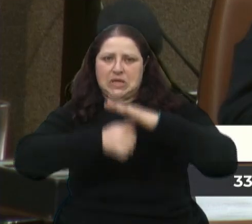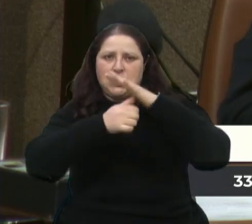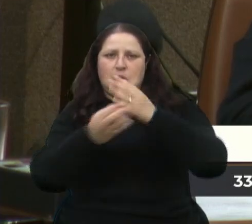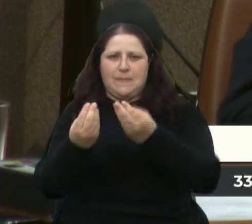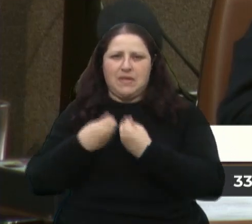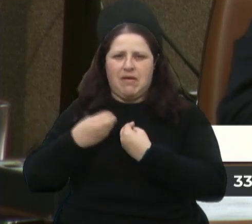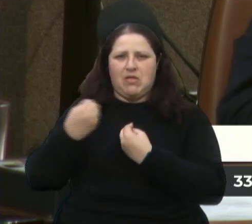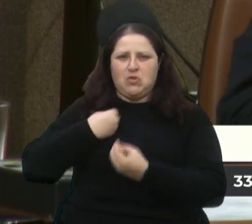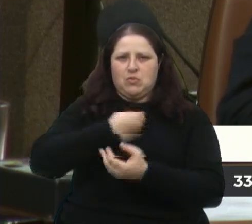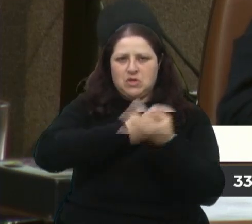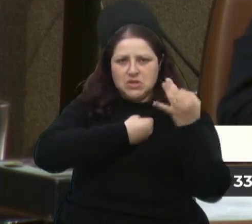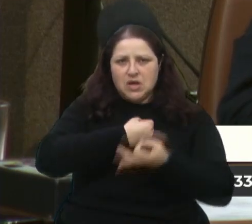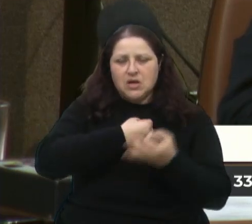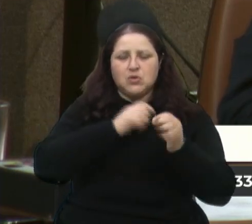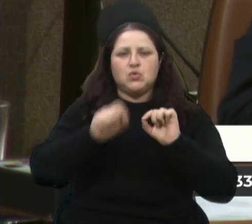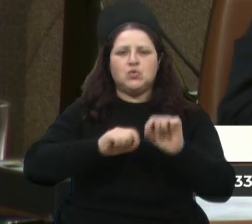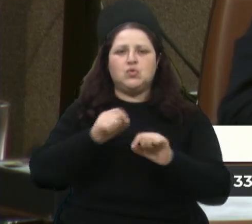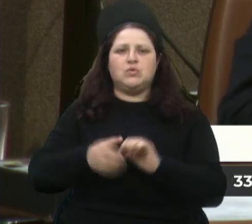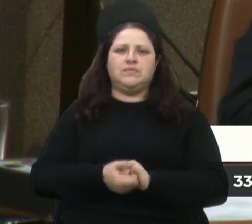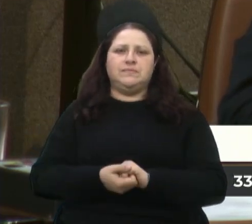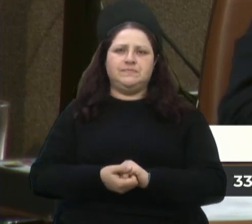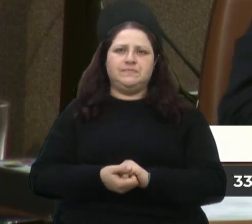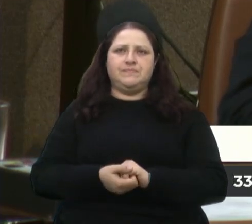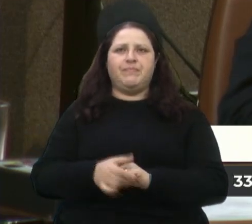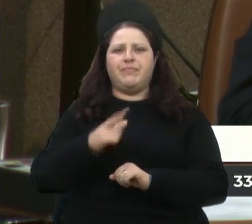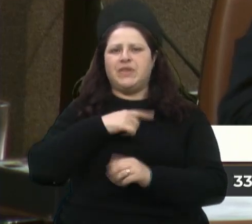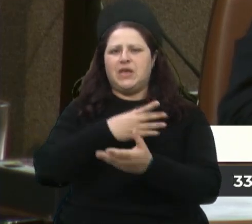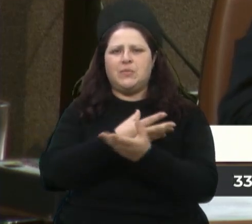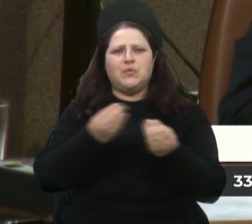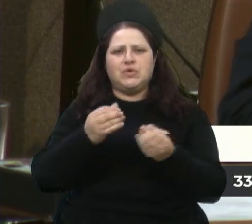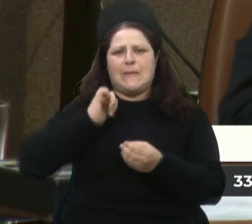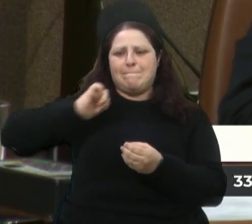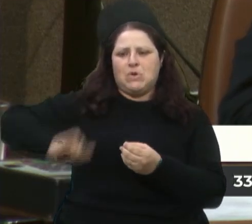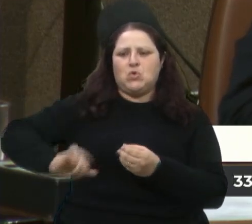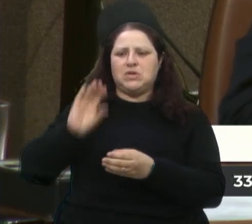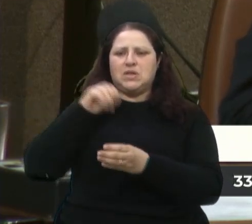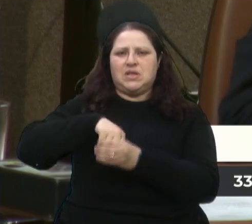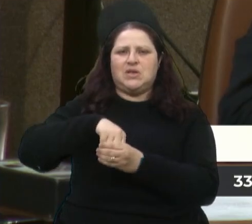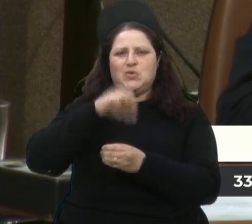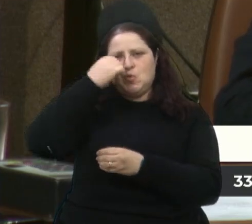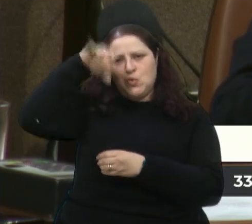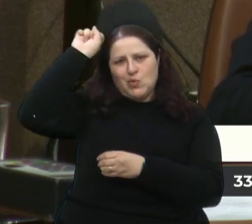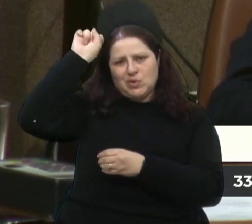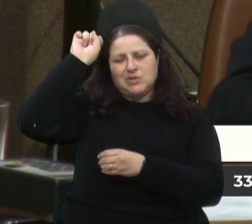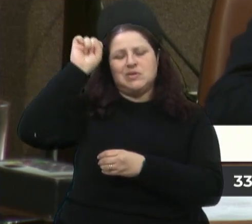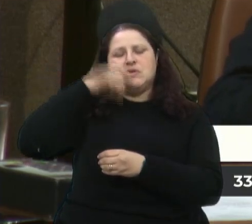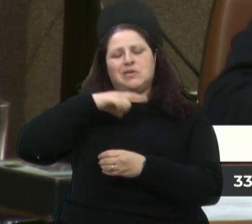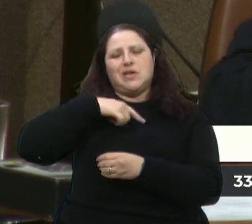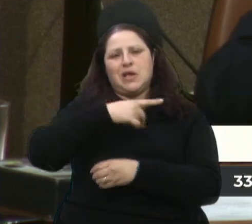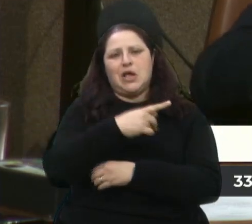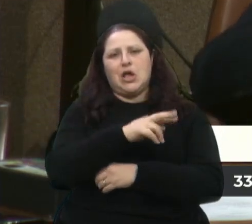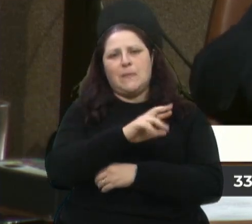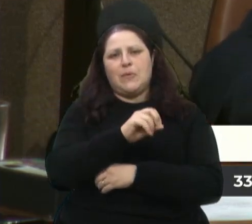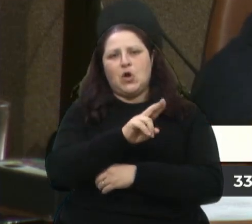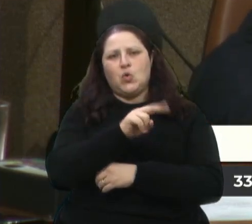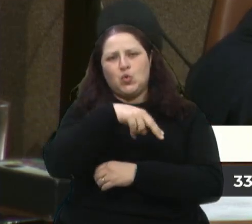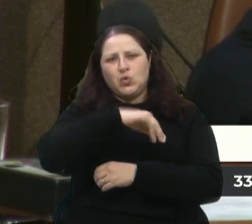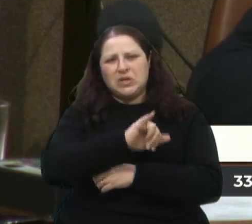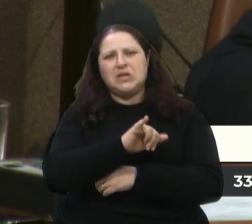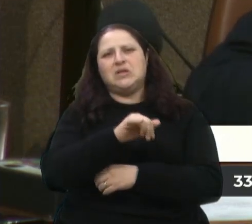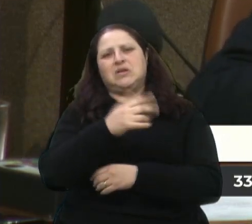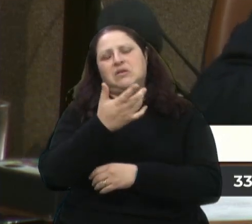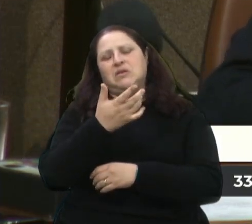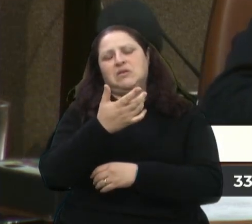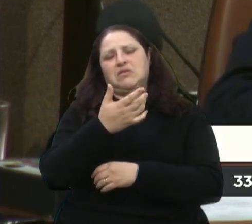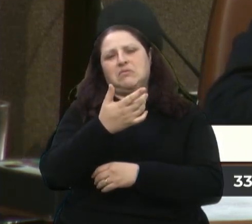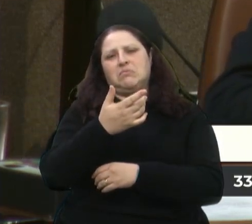esses números. Nós temos muitas bolsas na Universidade de Caxias do Sul, seja o ProUni, seja bolsa A, B ou